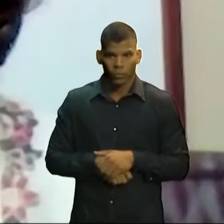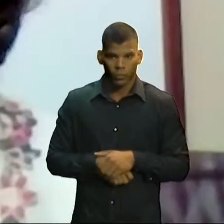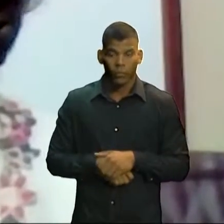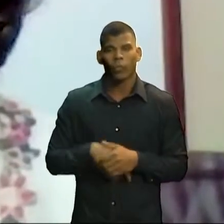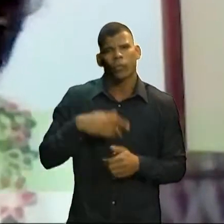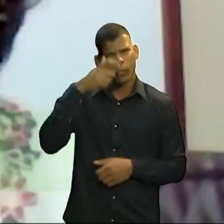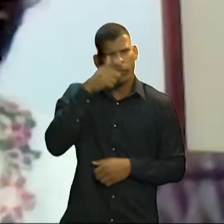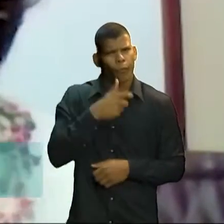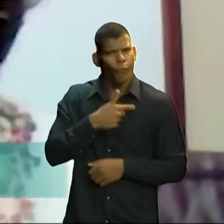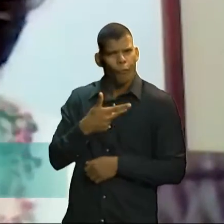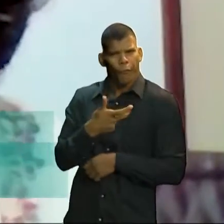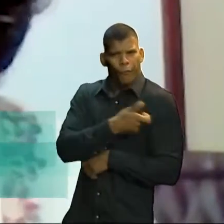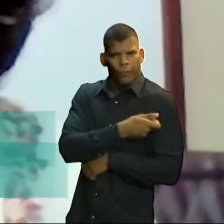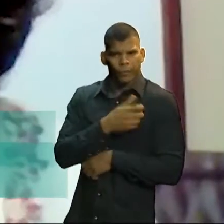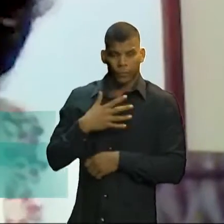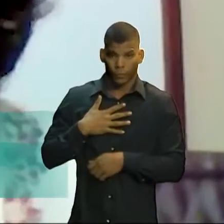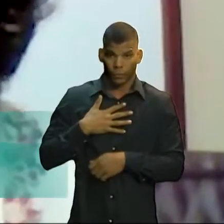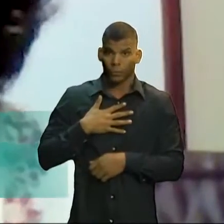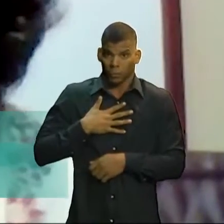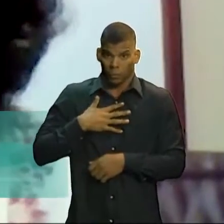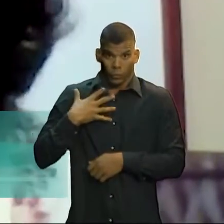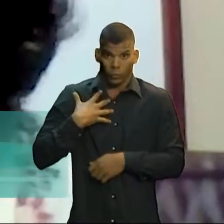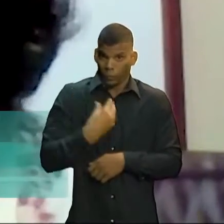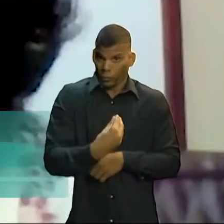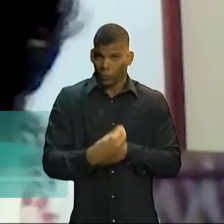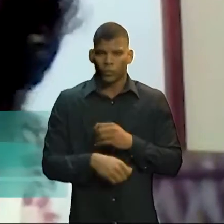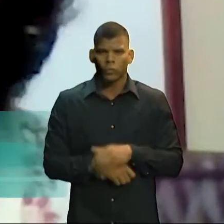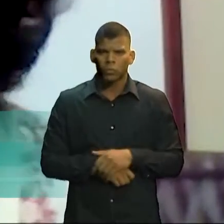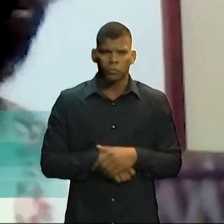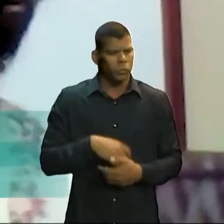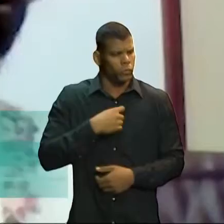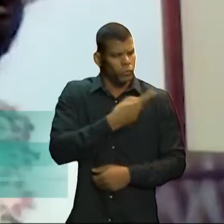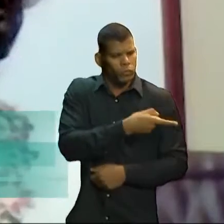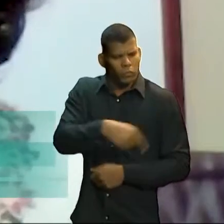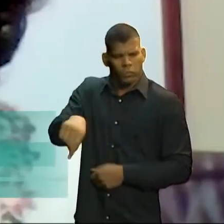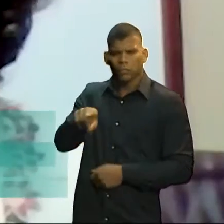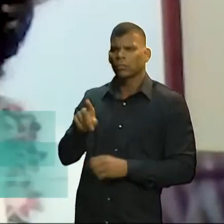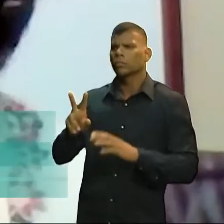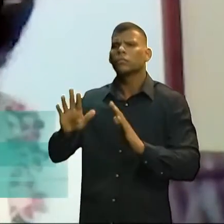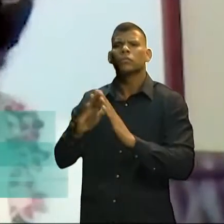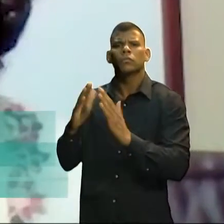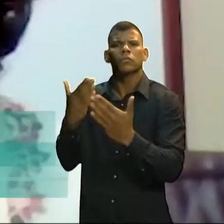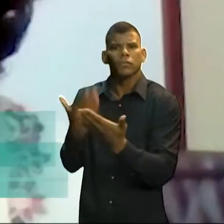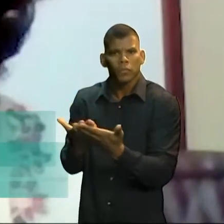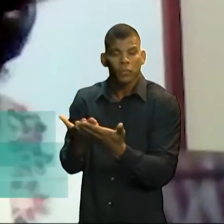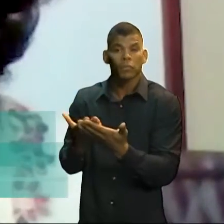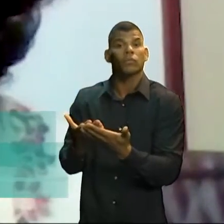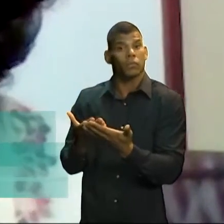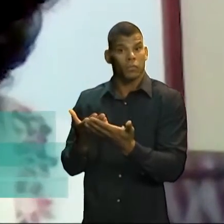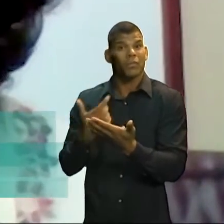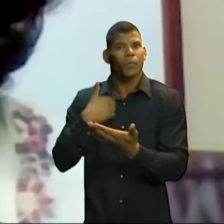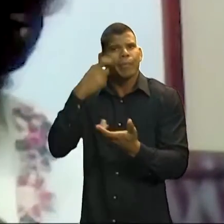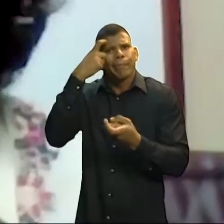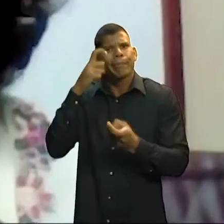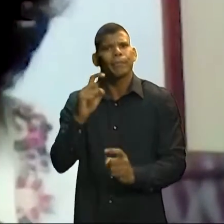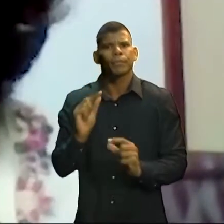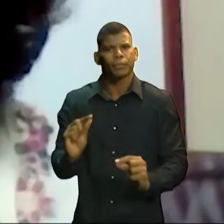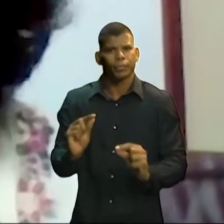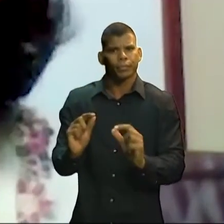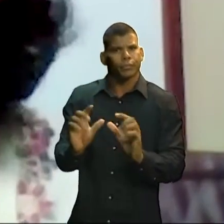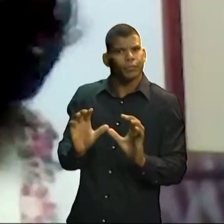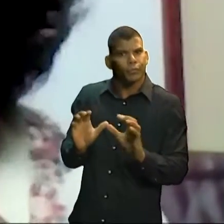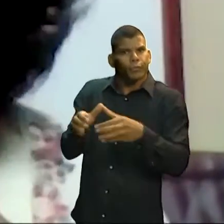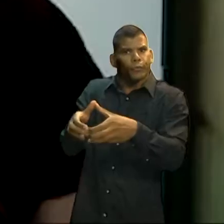filho, né, e mando ele para a escola, eu quero acreditar que a comunidade escolar vai estar toda vacinada. Se